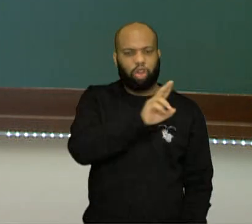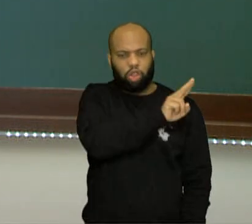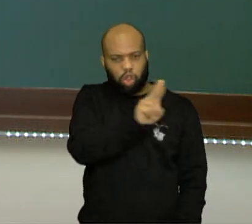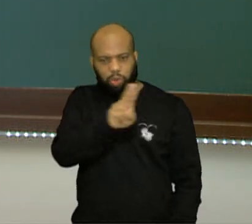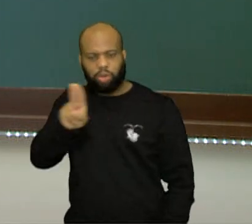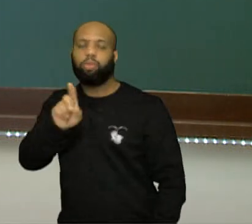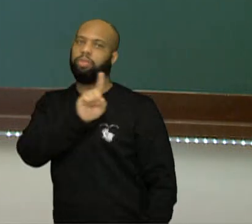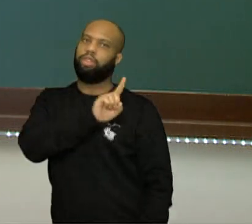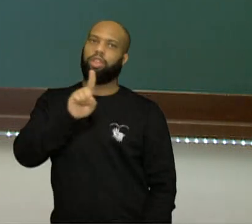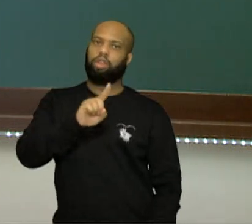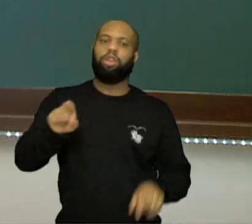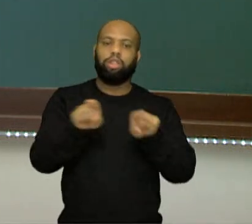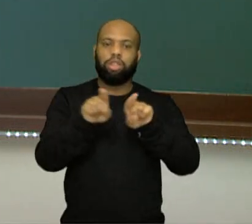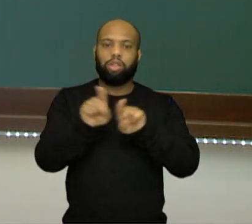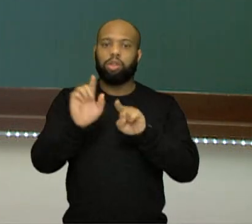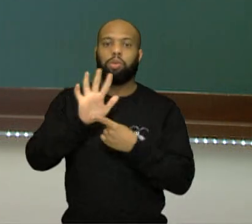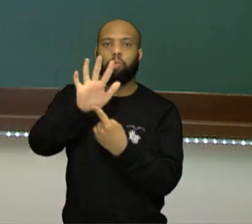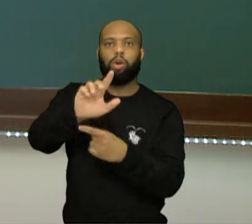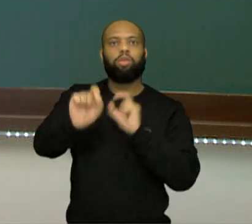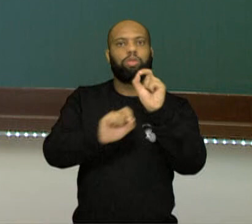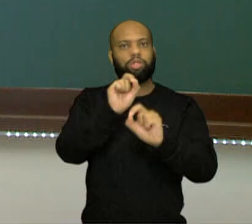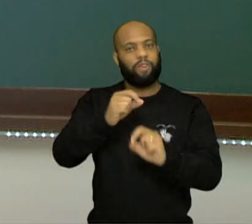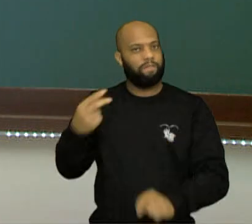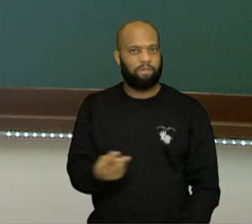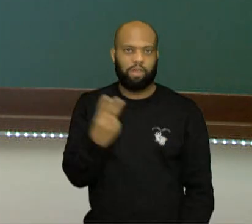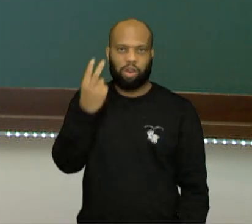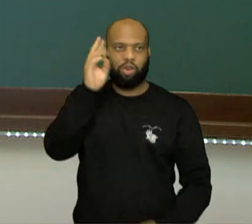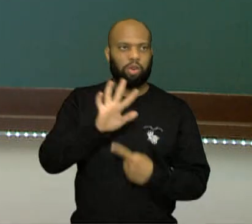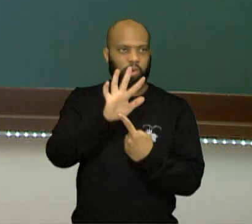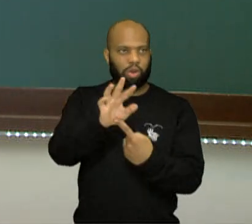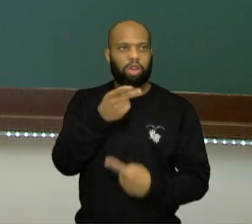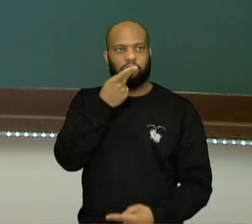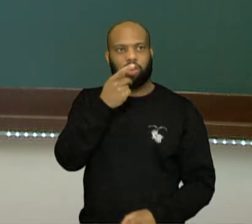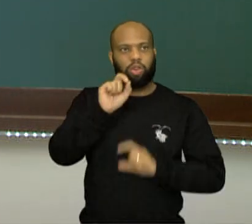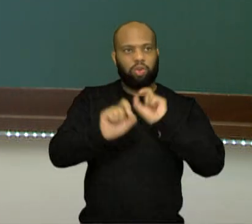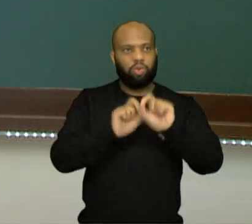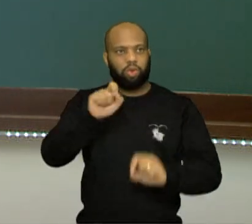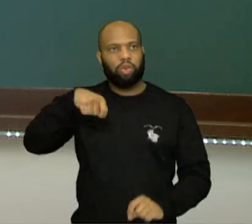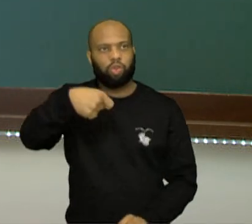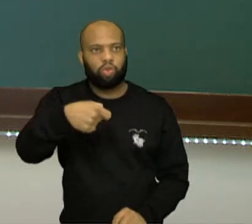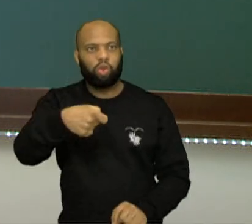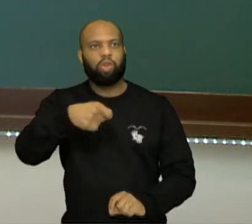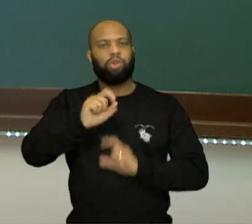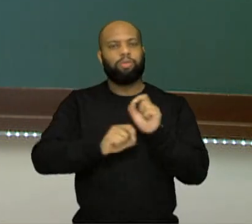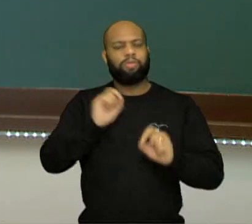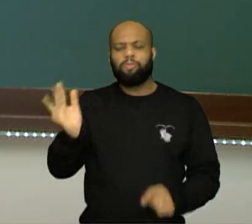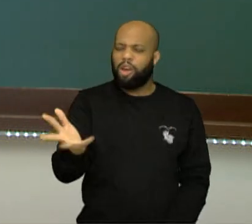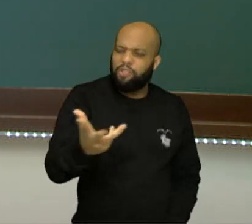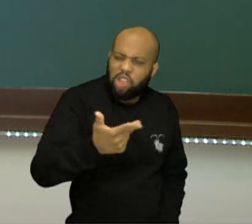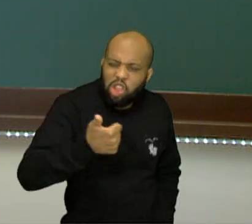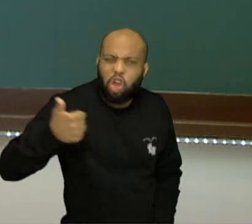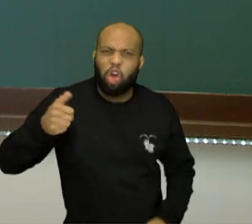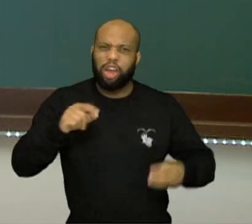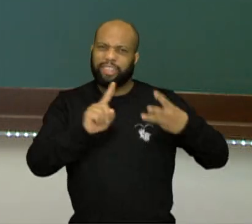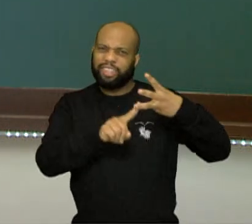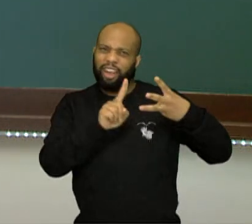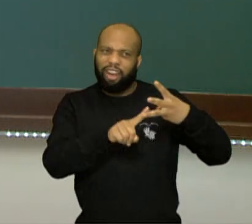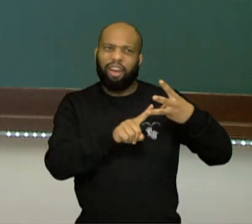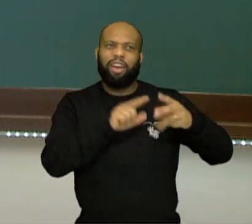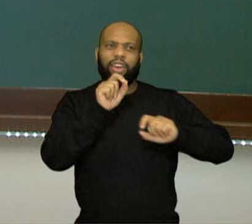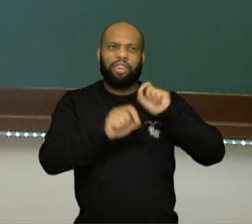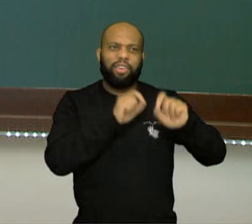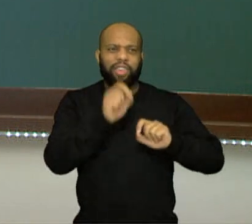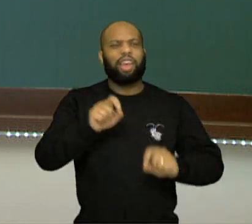Não. Ele traz um juízo de valor. Veja que ela está trabalhando aqui, a ótima Letitia Wright, né? É um ícone